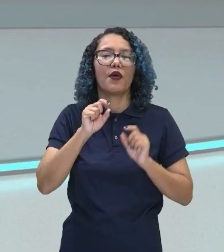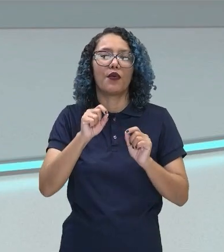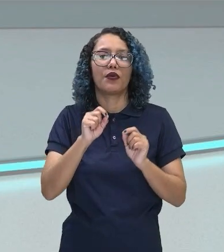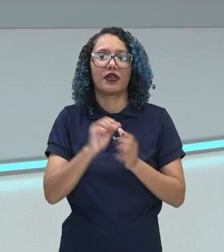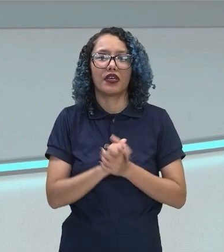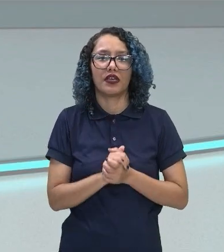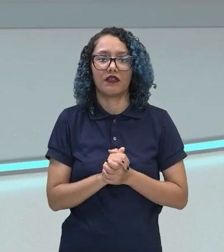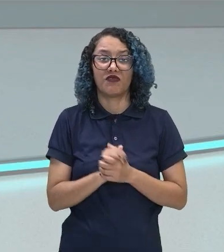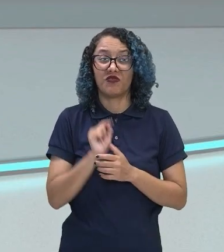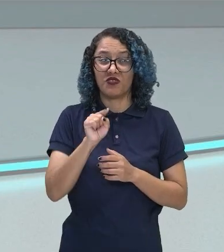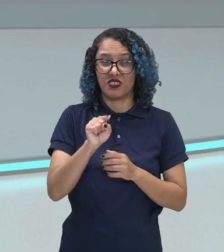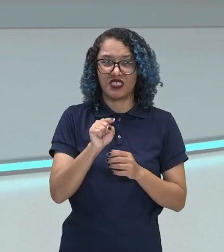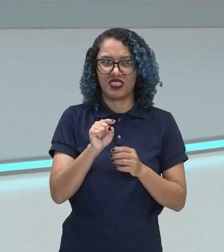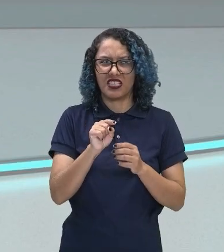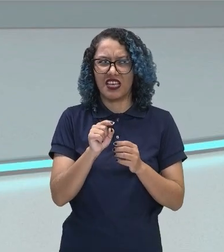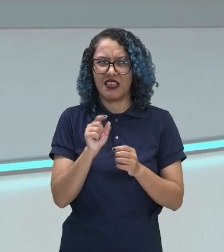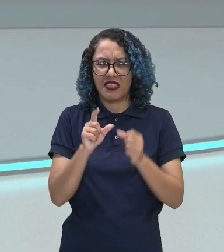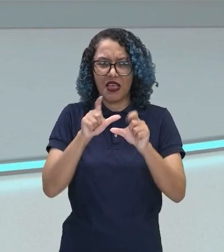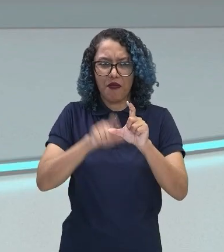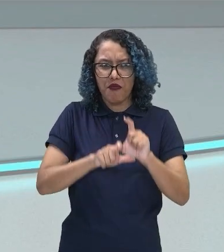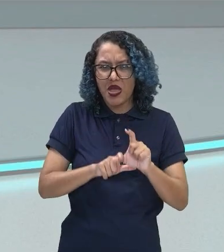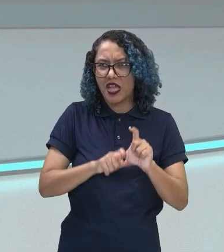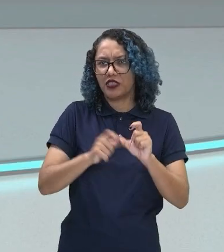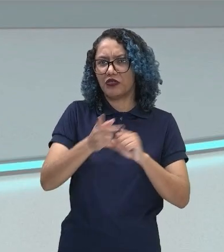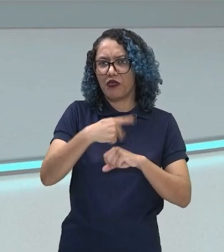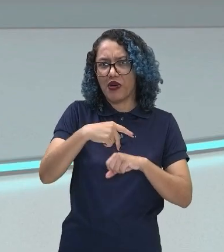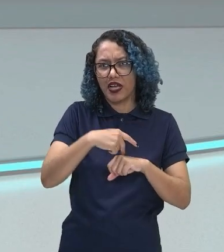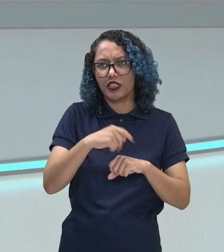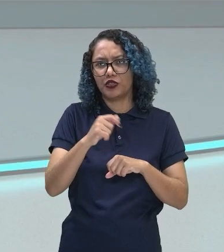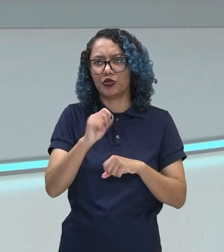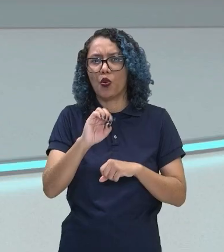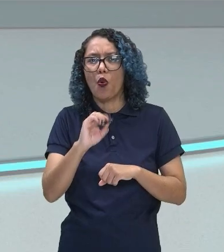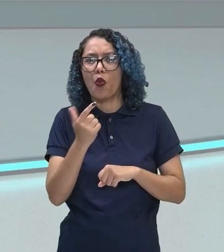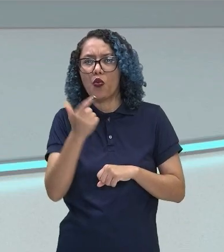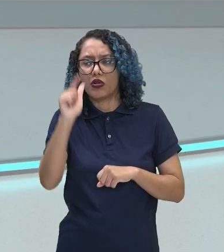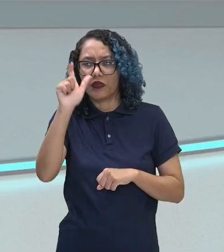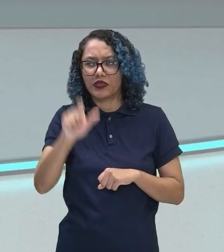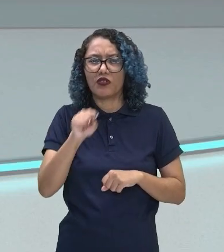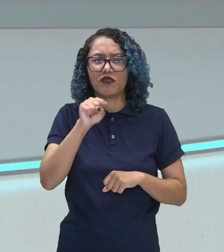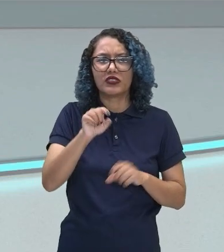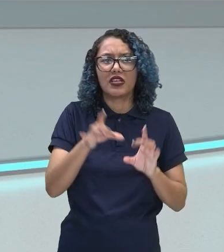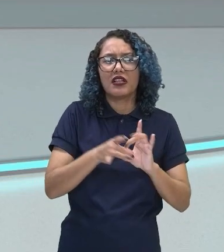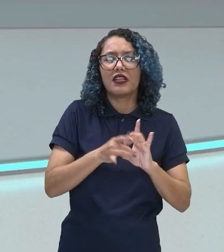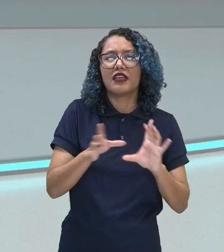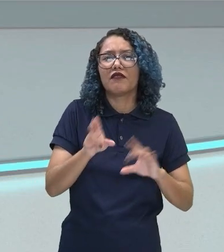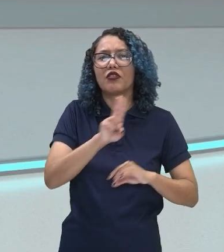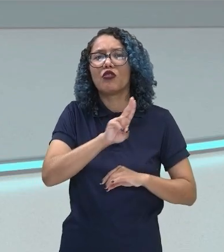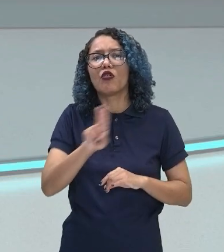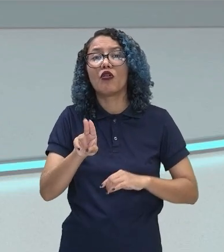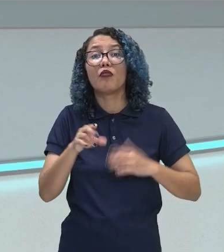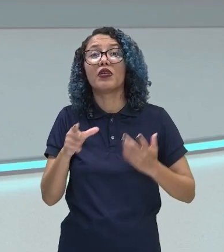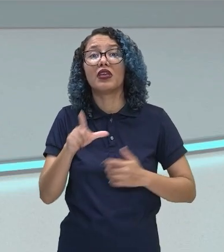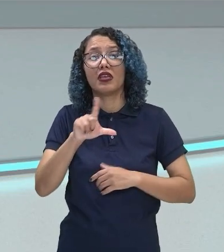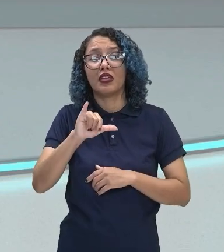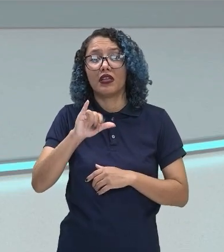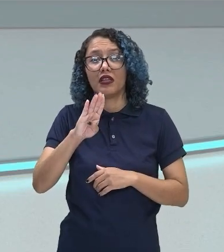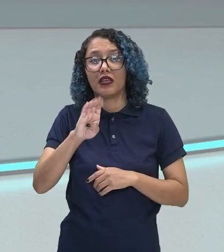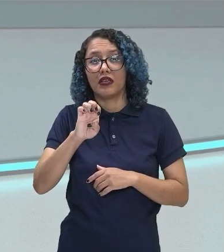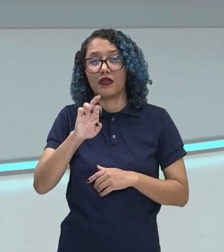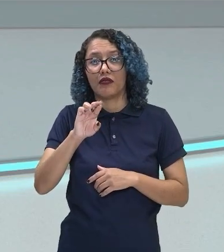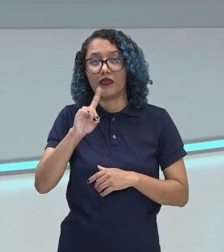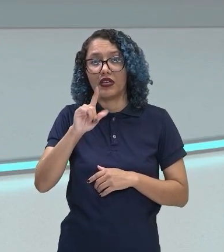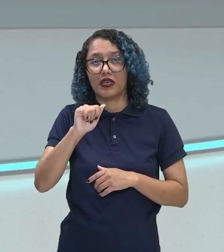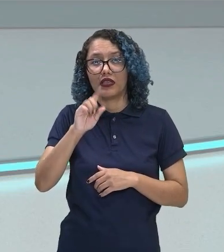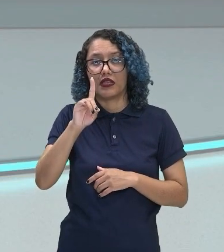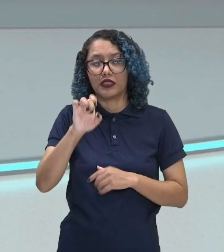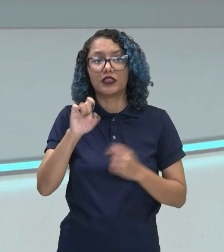é refém de um outro país, né? De uma outra pessoa. Você é livre, é liberdade, portanto, substantivo, nesse caso